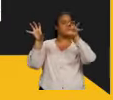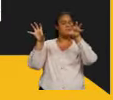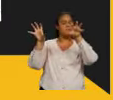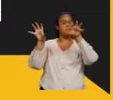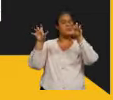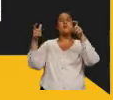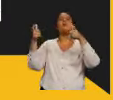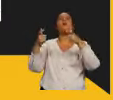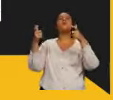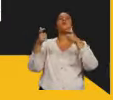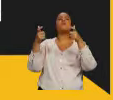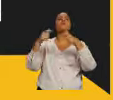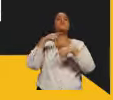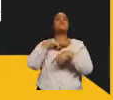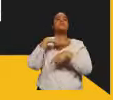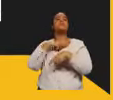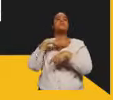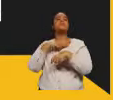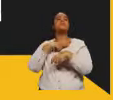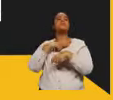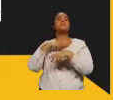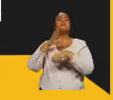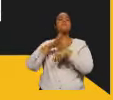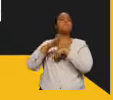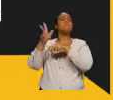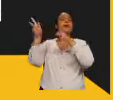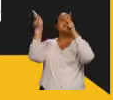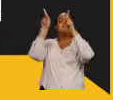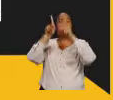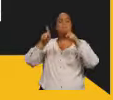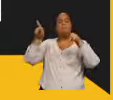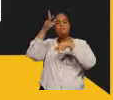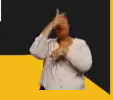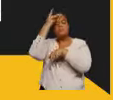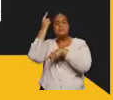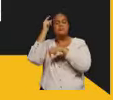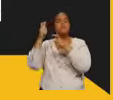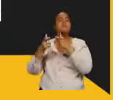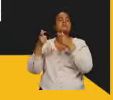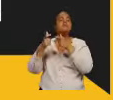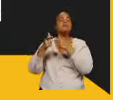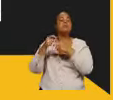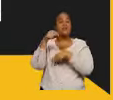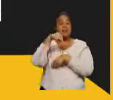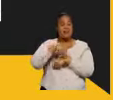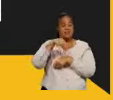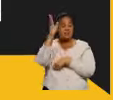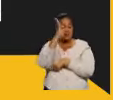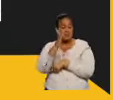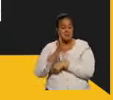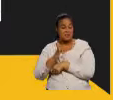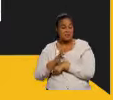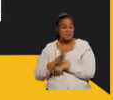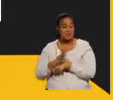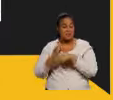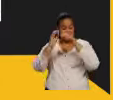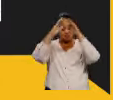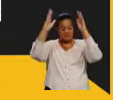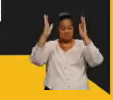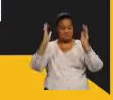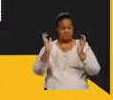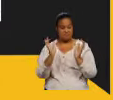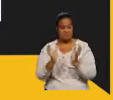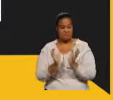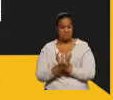tem um dia que estão concentrados o maior volume de pessoas o mapa do brasil aqui ele representa